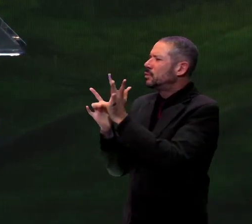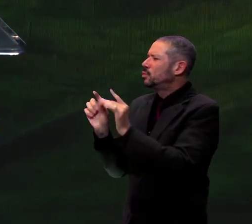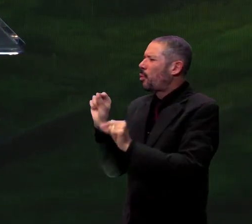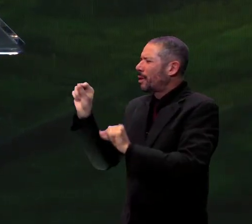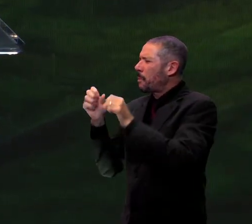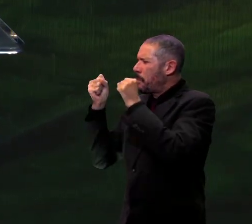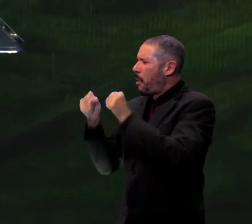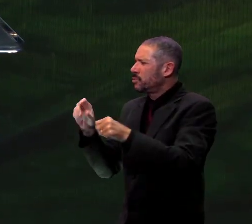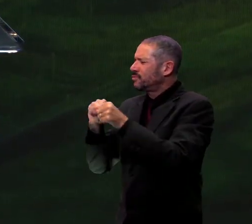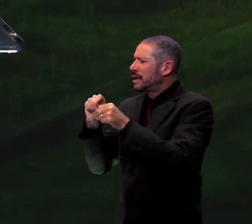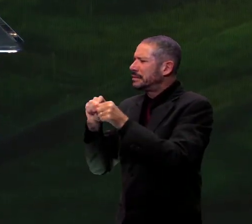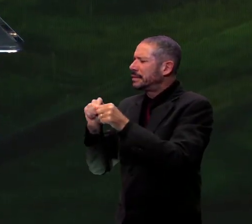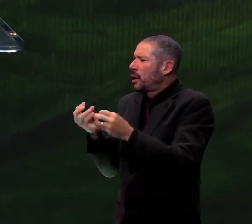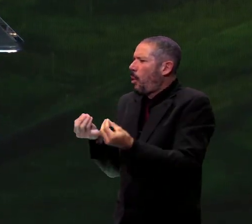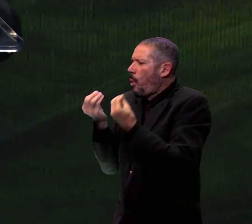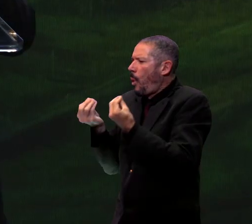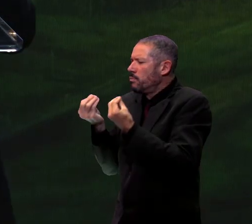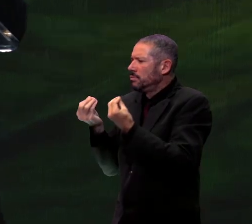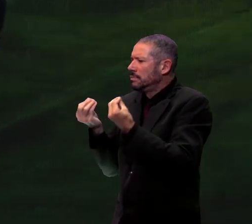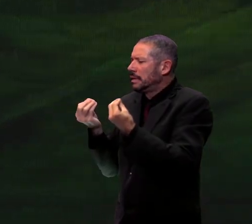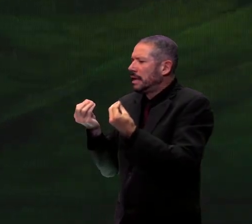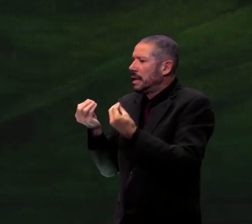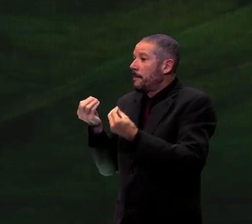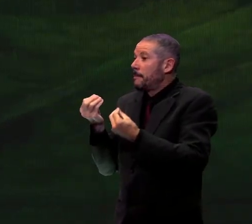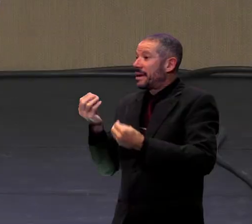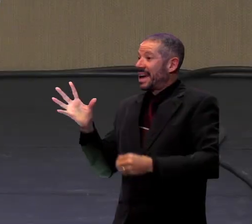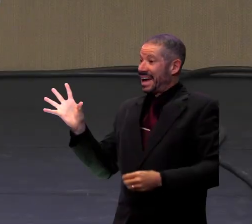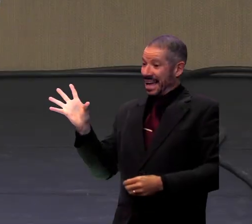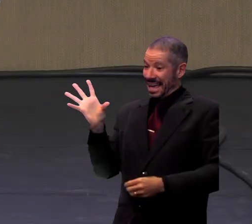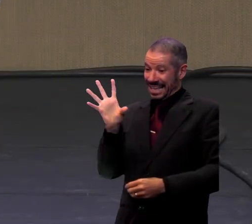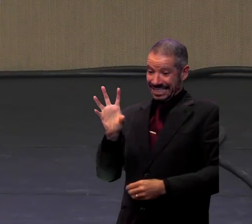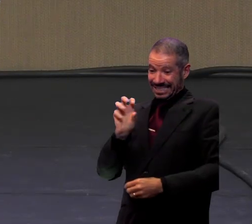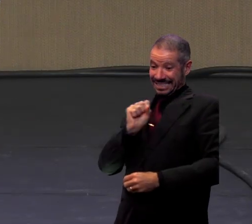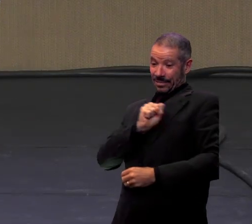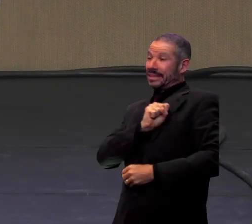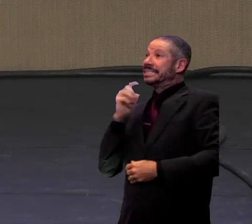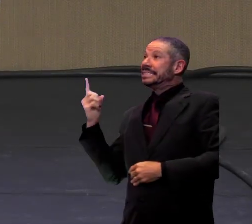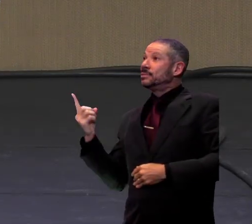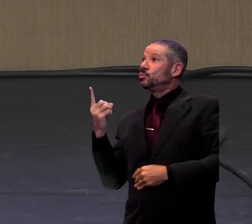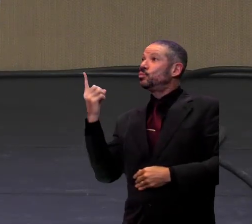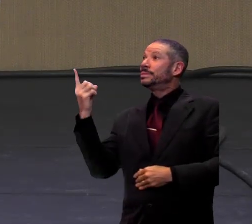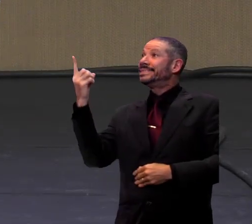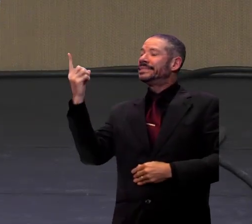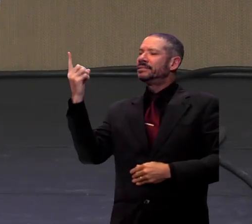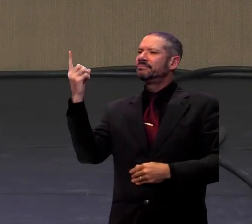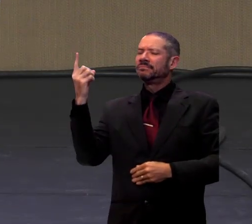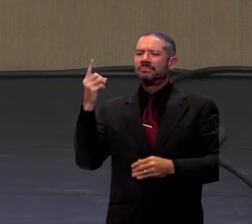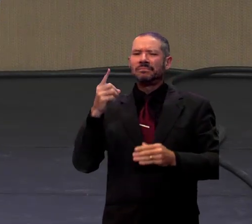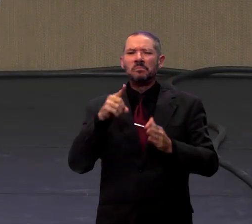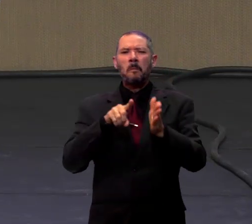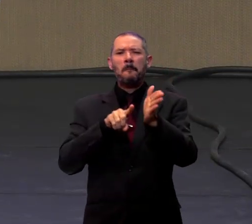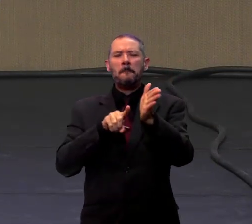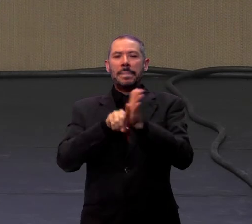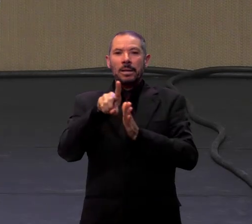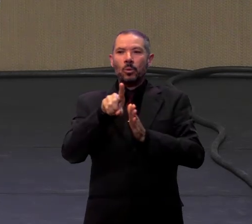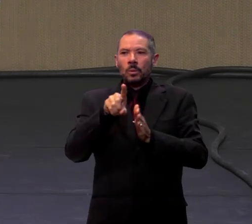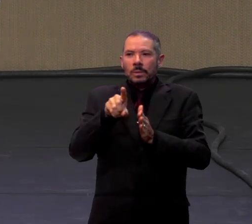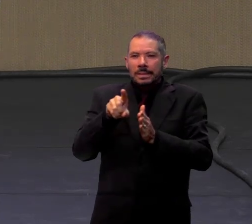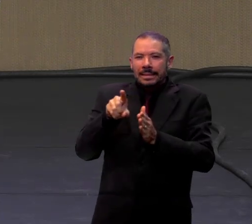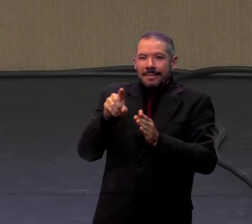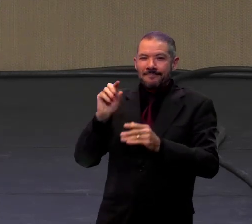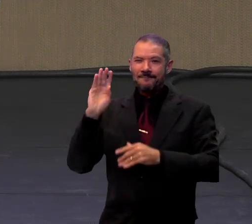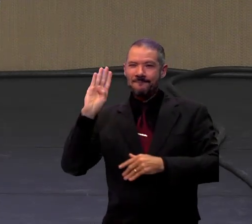posso fazer, o que eu devo fazer para herdar a vida eterna? E essa pergunta era uma armadilha